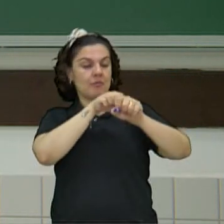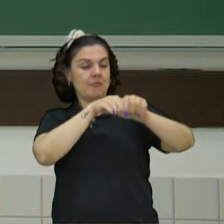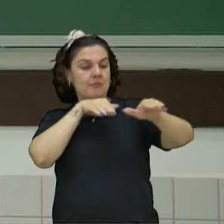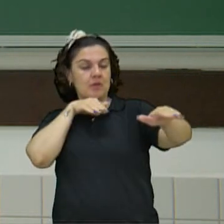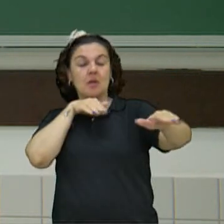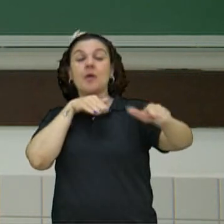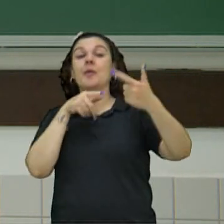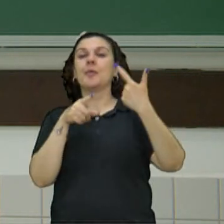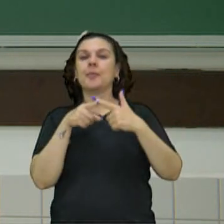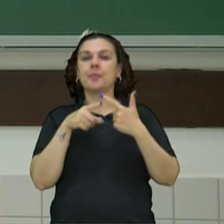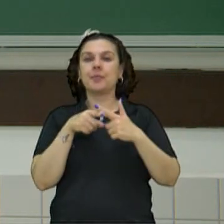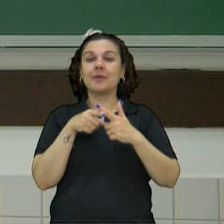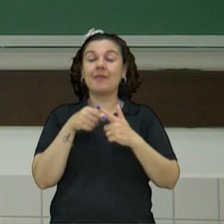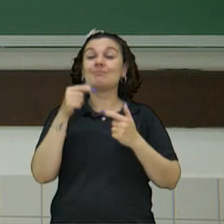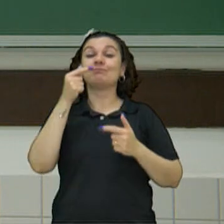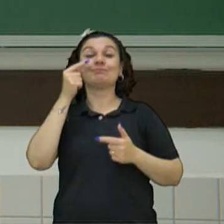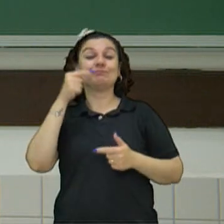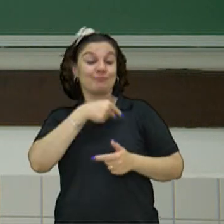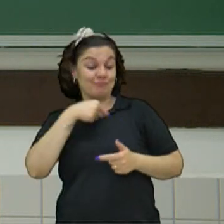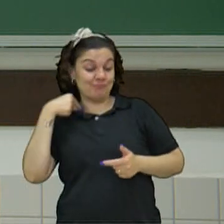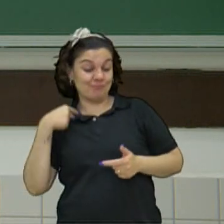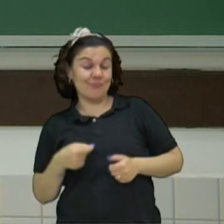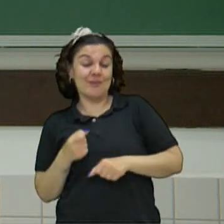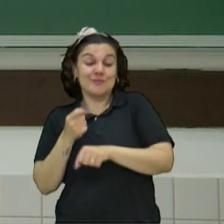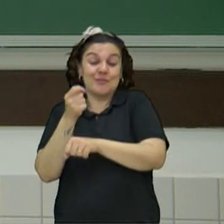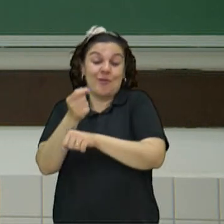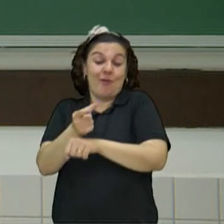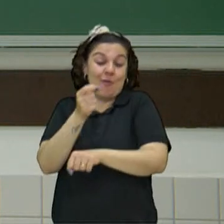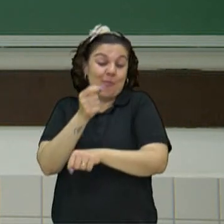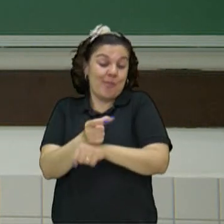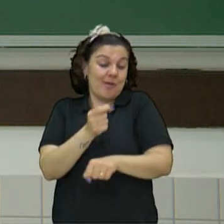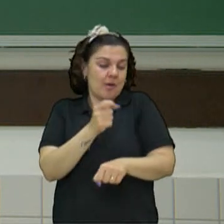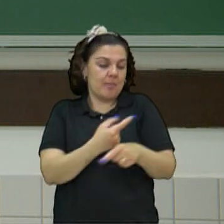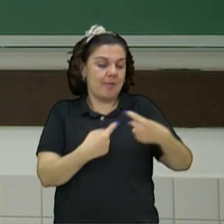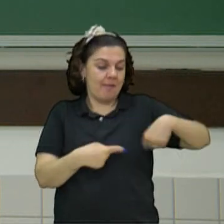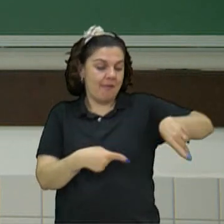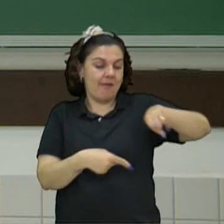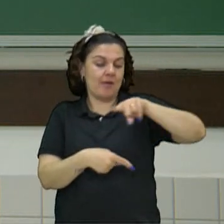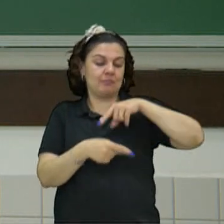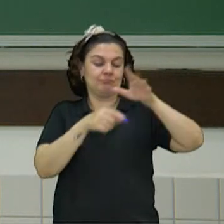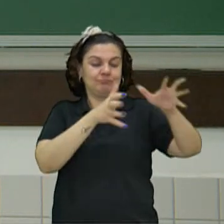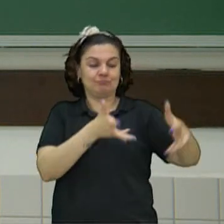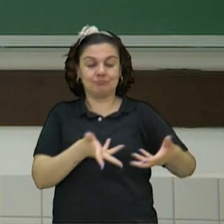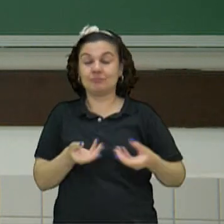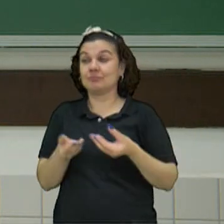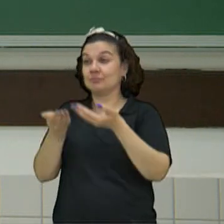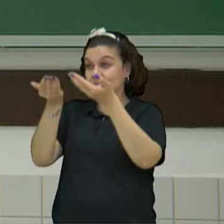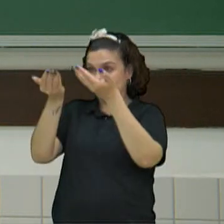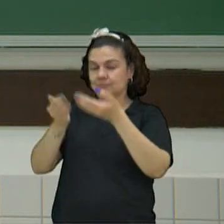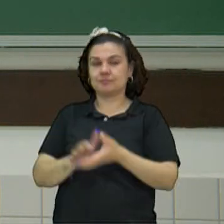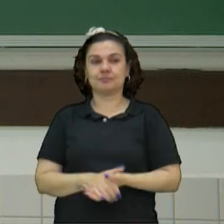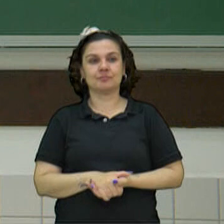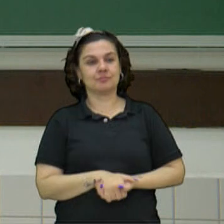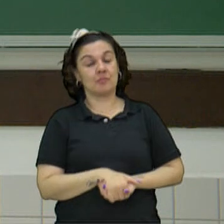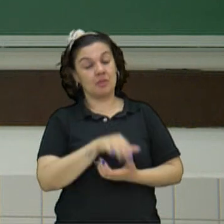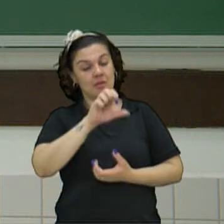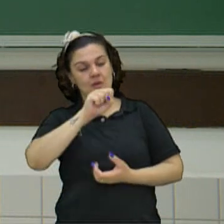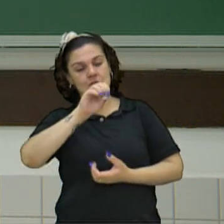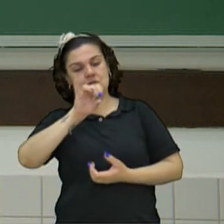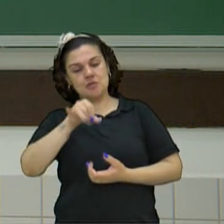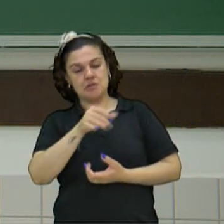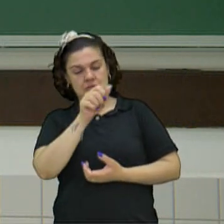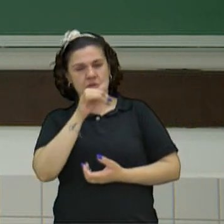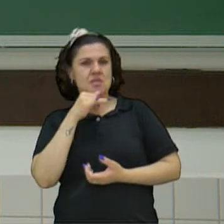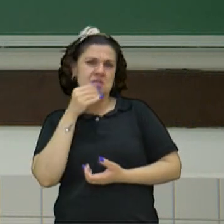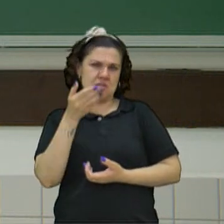Os chineses comprando a nossa produção agropecuária. Eu dei o exemplo da soja,